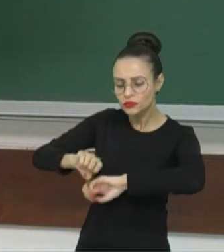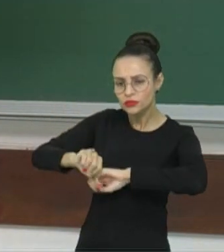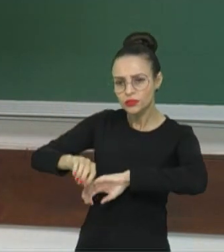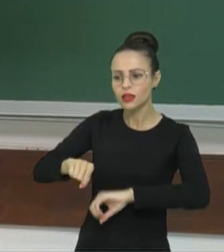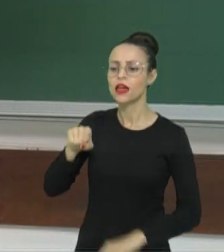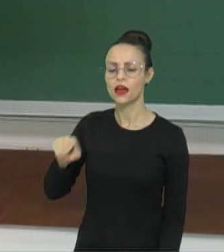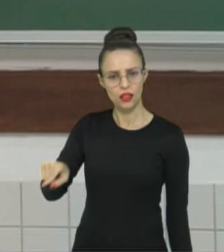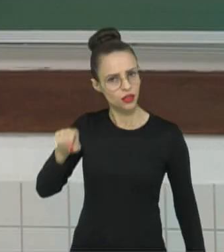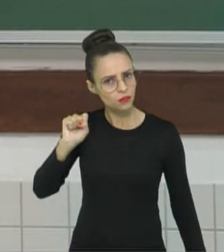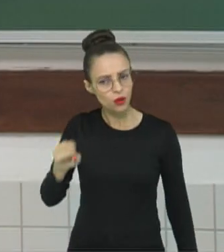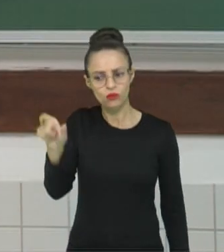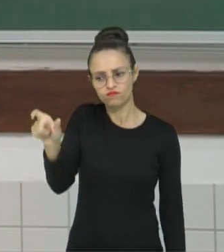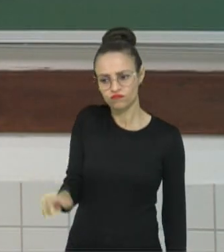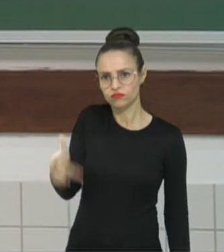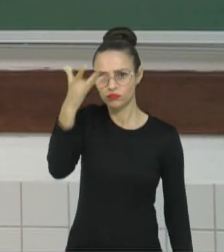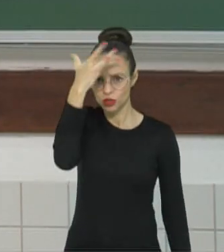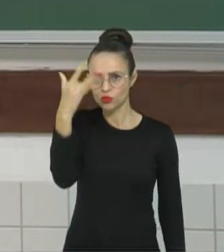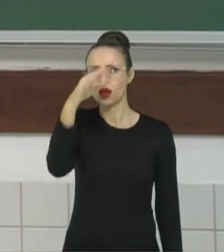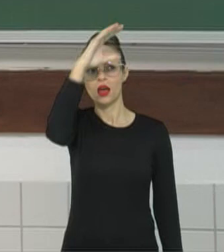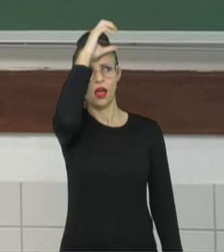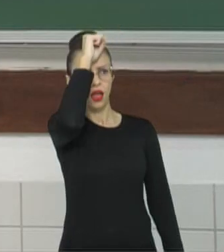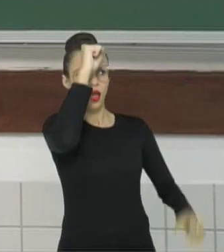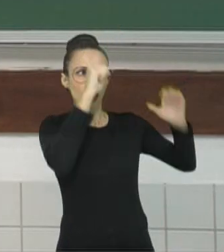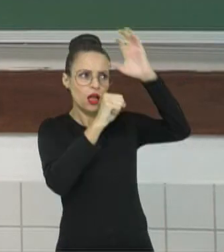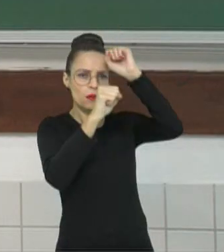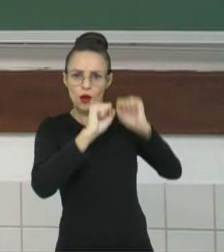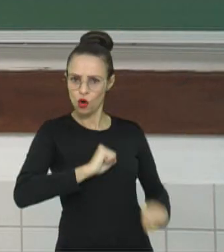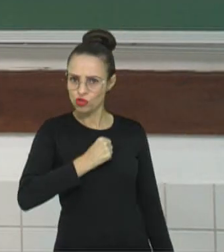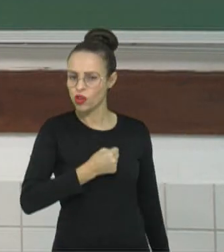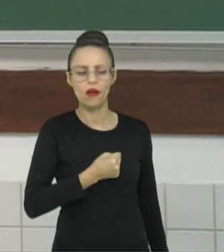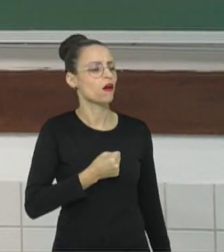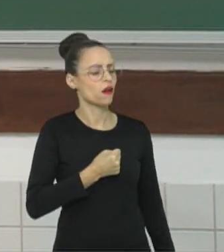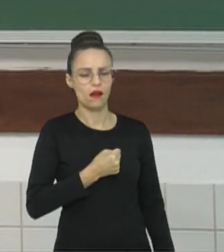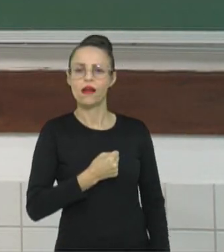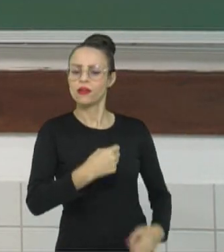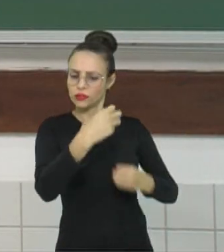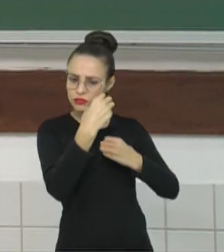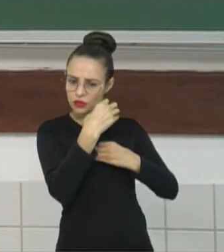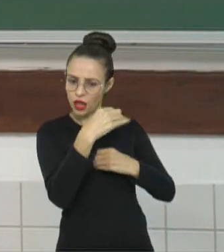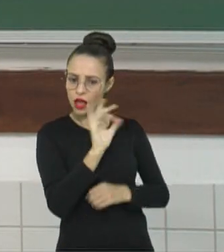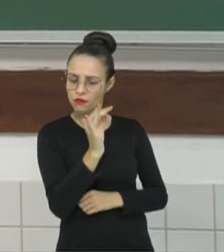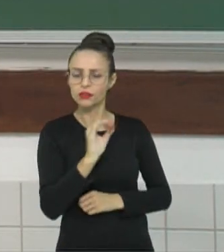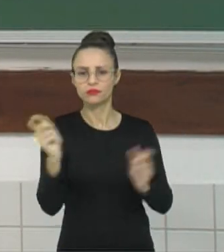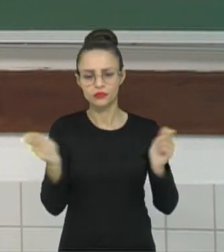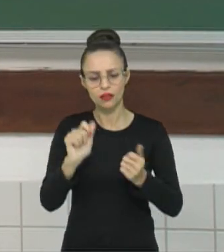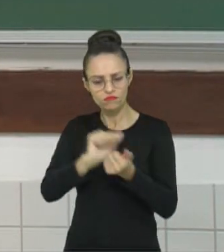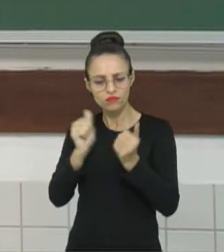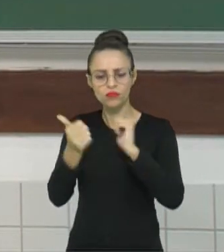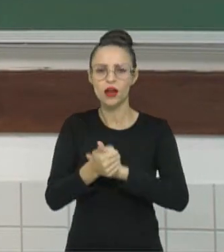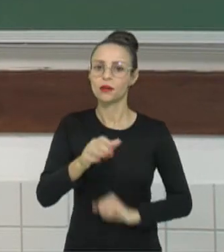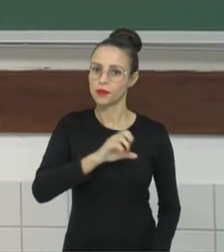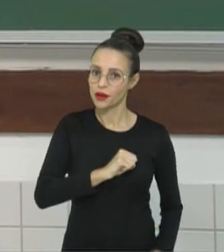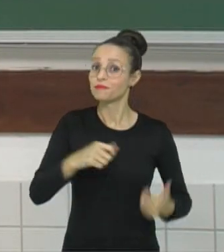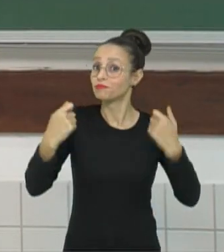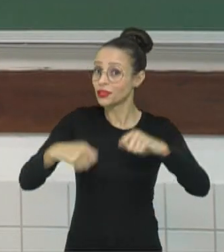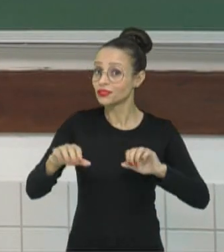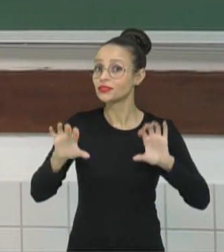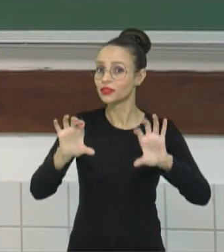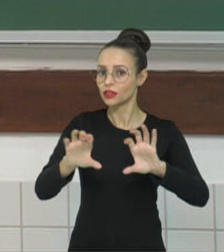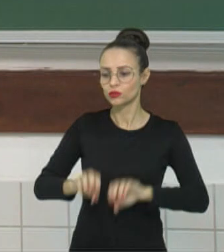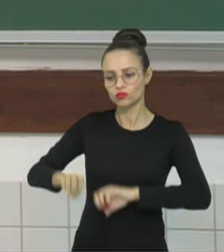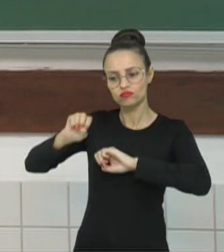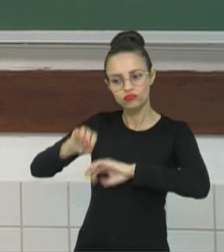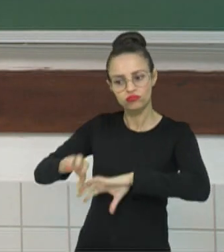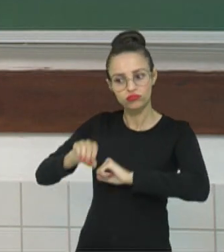a pessoa pode aprender também, não somente a odiar, mas também pode aprender a amar e devem ser